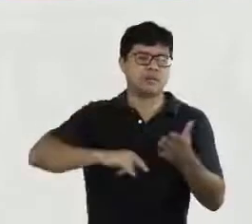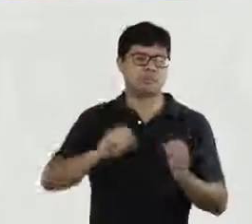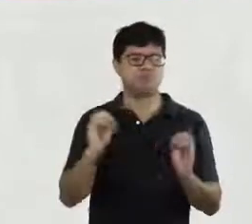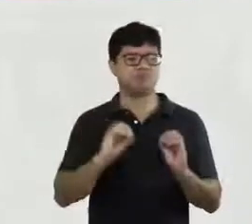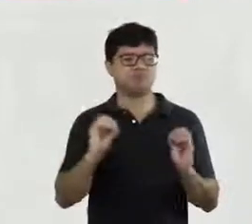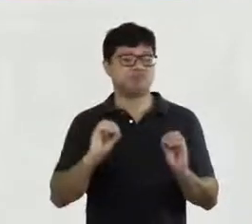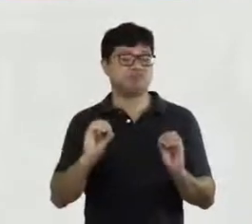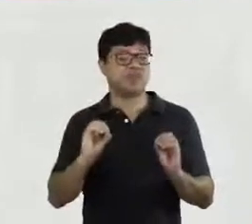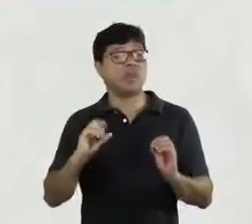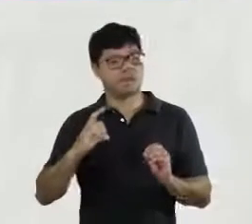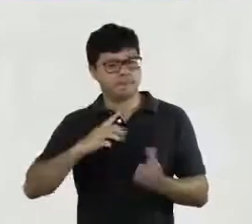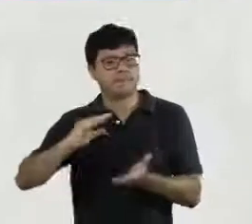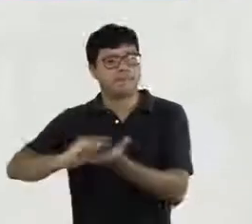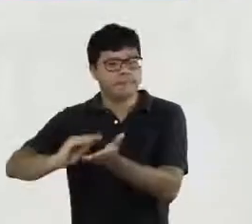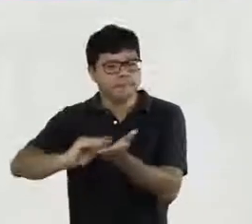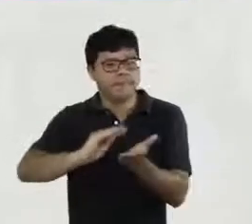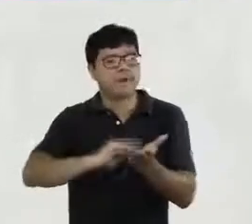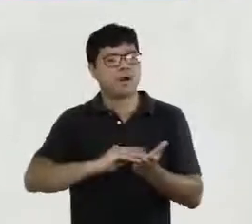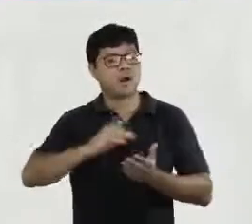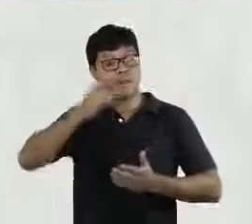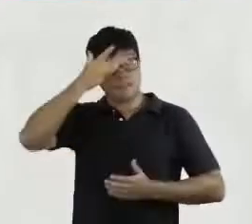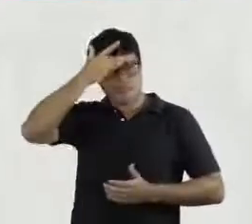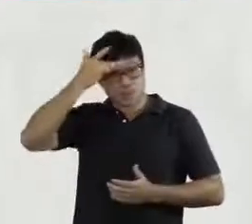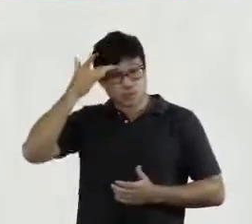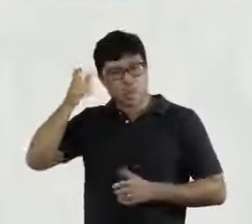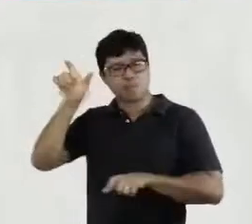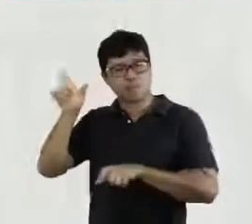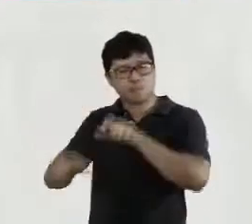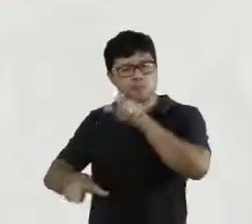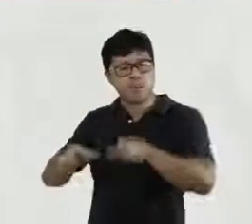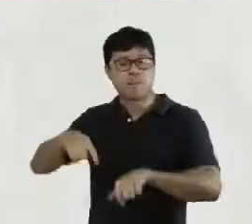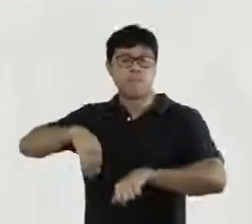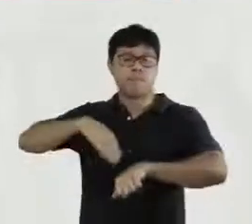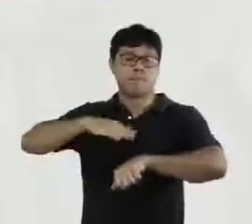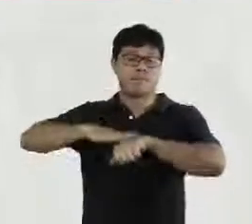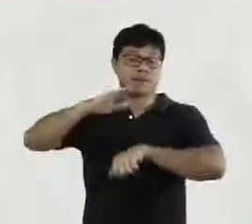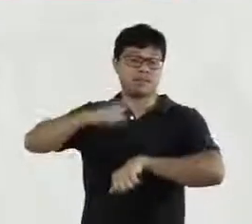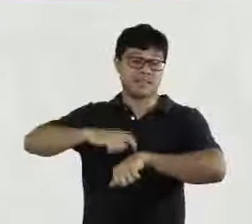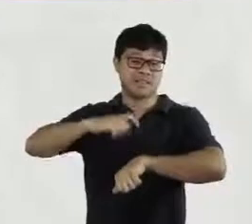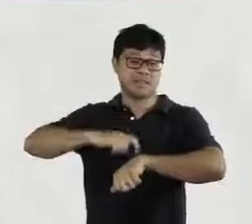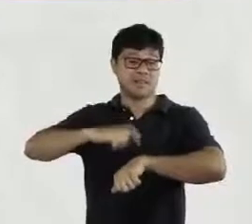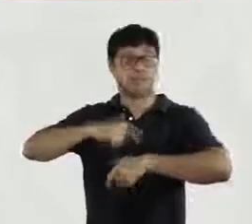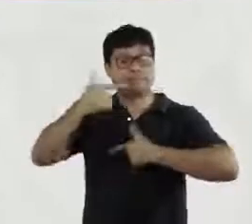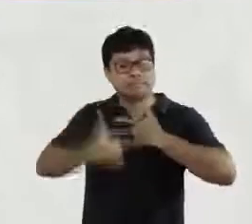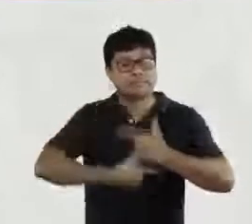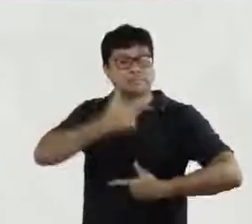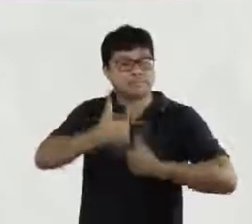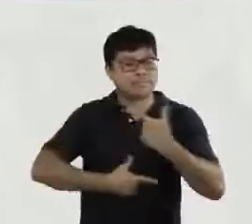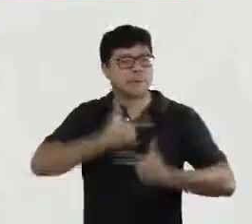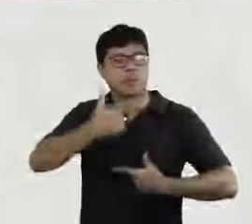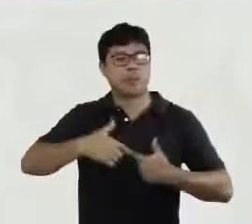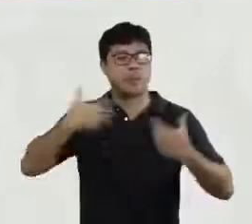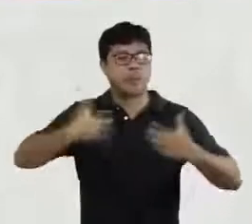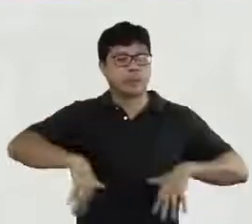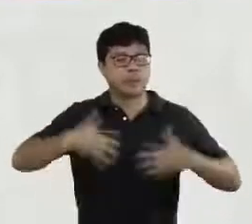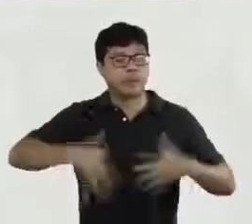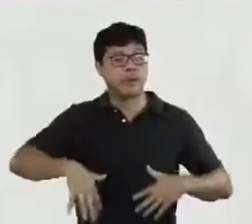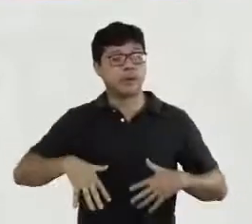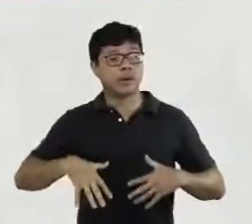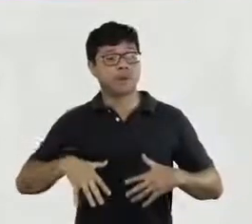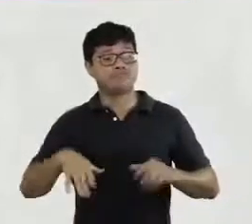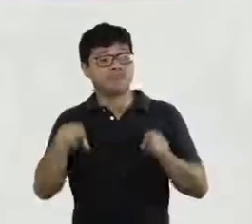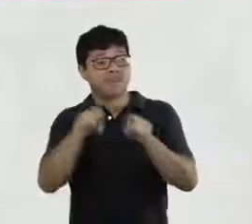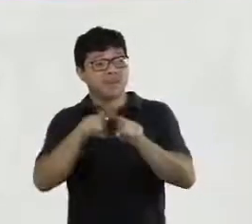acho que falta aí para esse pessoal mais tempo, né, porque trabalham muito, e